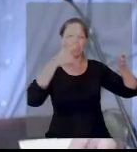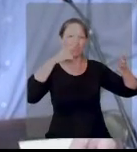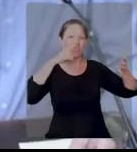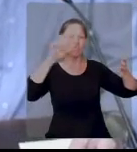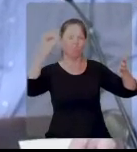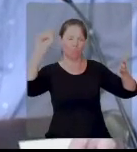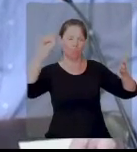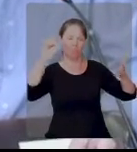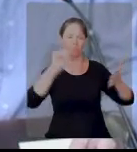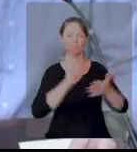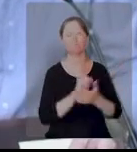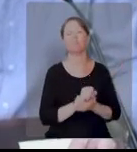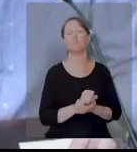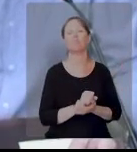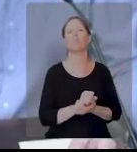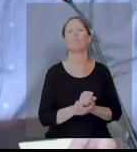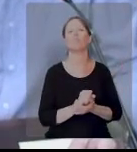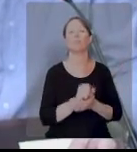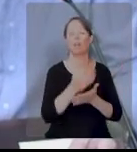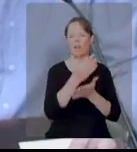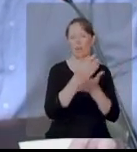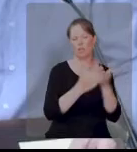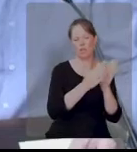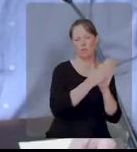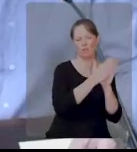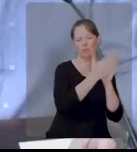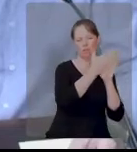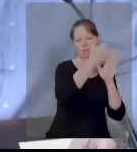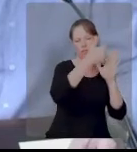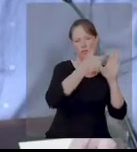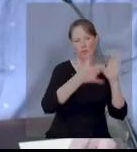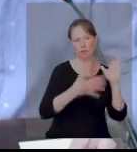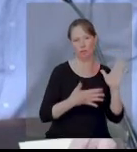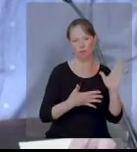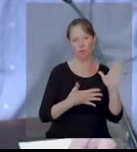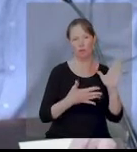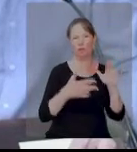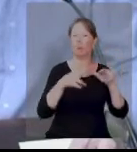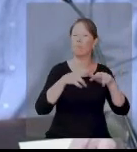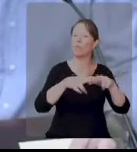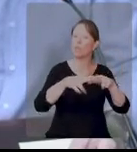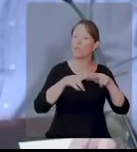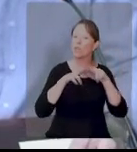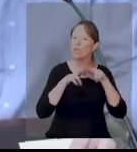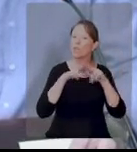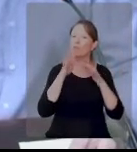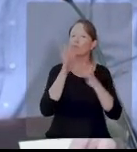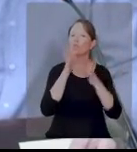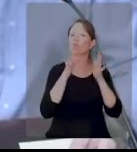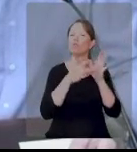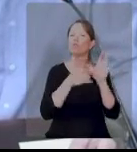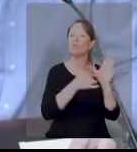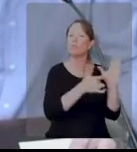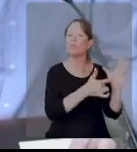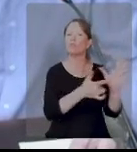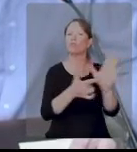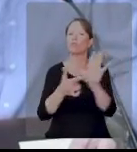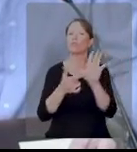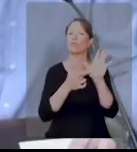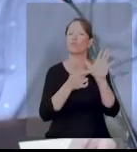vitória. Quando lá no capítulo 3, versículo 8, diz: para isso se manifestou o Filho de Deus,